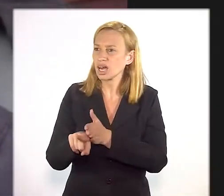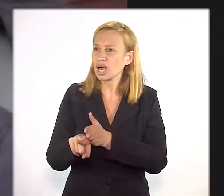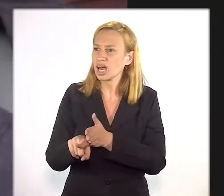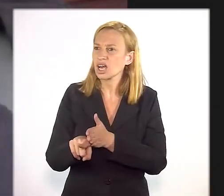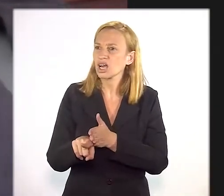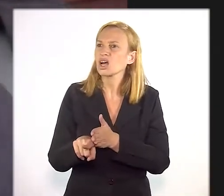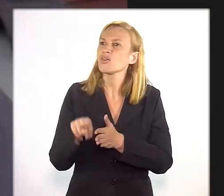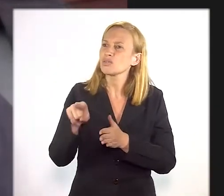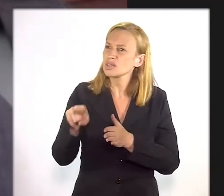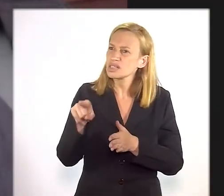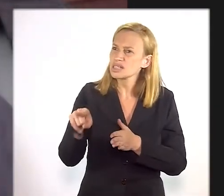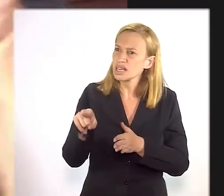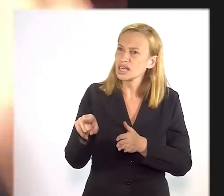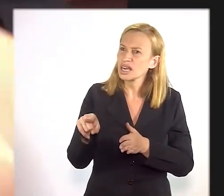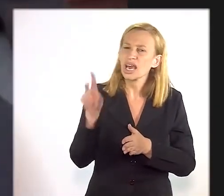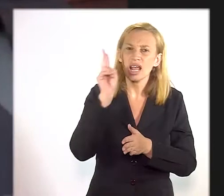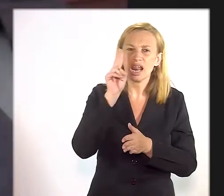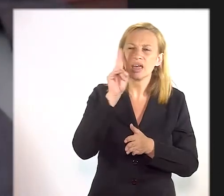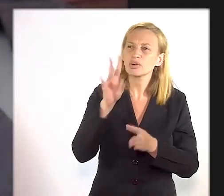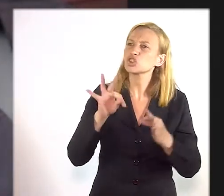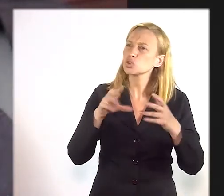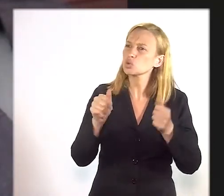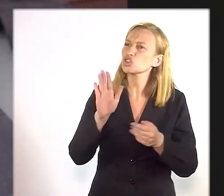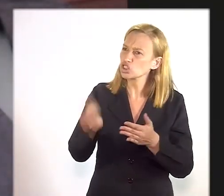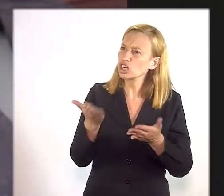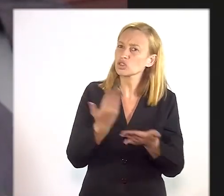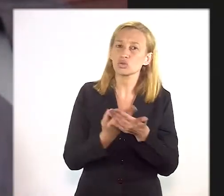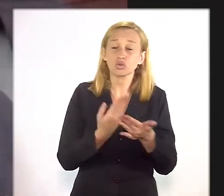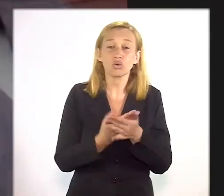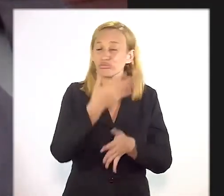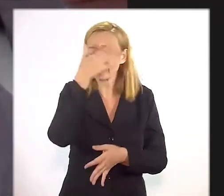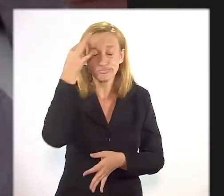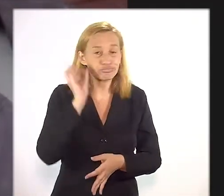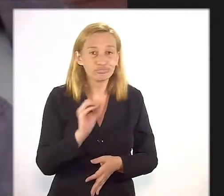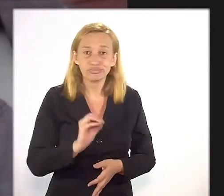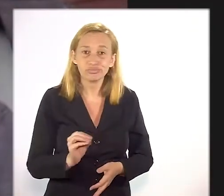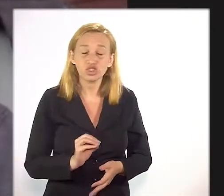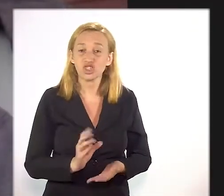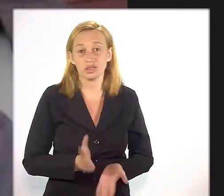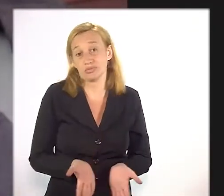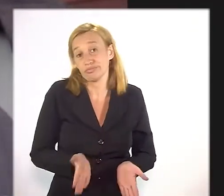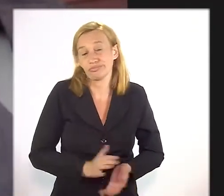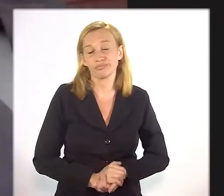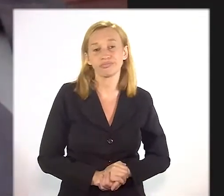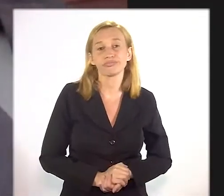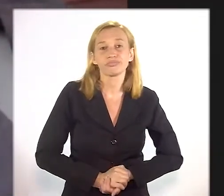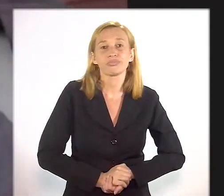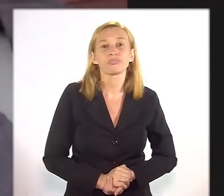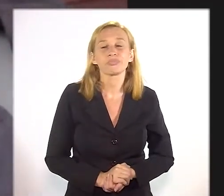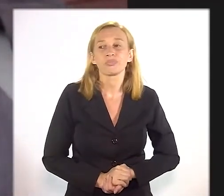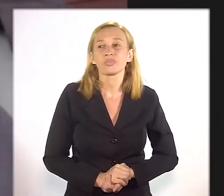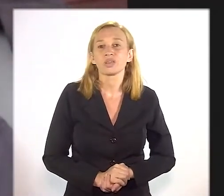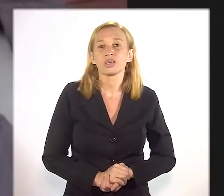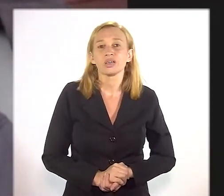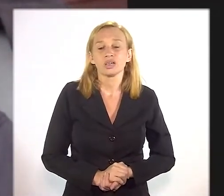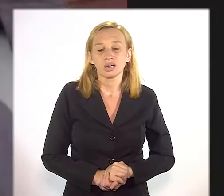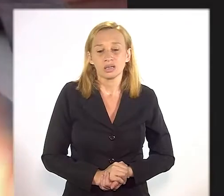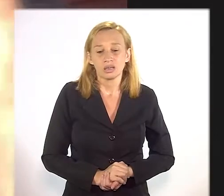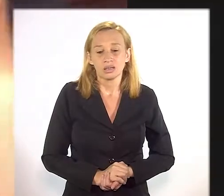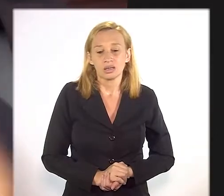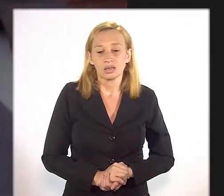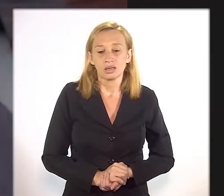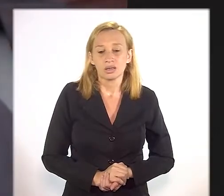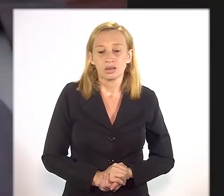tu não sabes, porque não aprendeste, Sim. mas fizeste numa prova. Okay? E quantas vezes precisaste de usar a raiz quadrada na tua vida? Nunca.